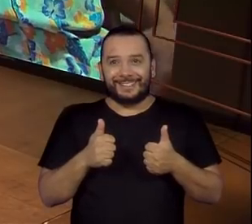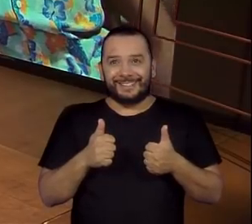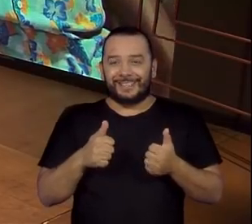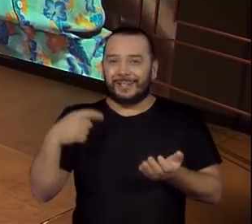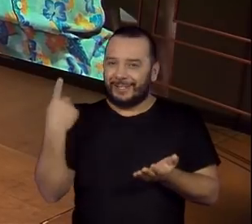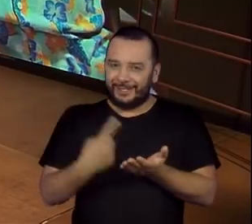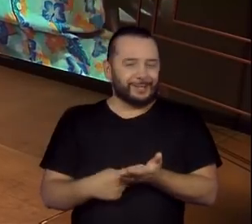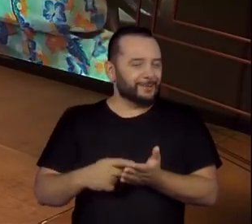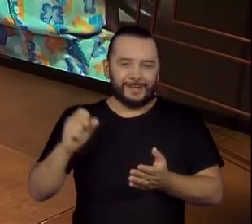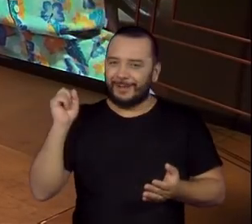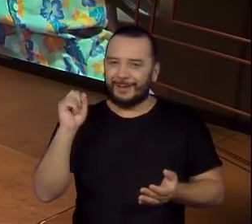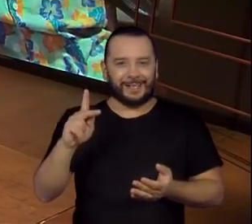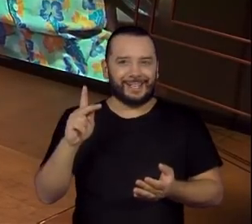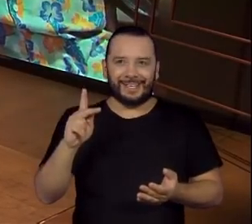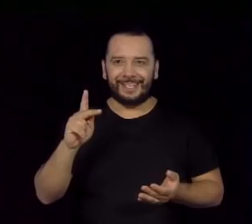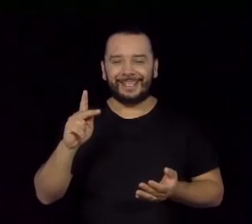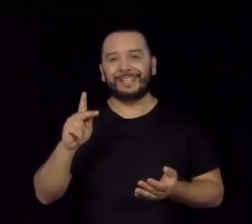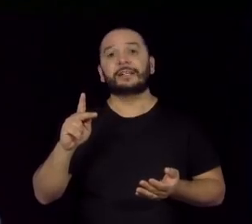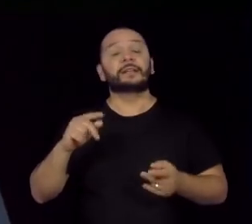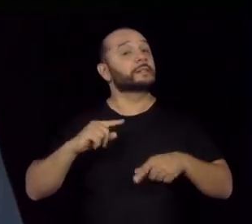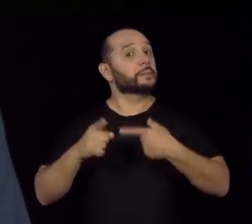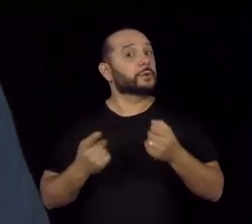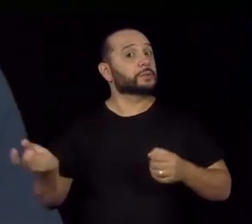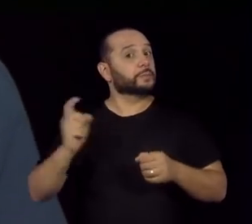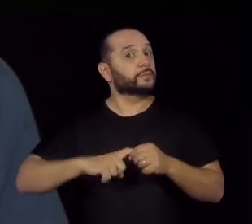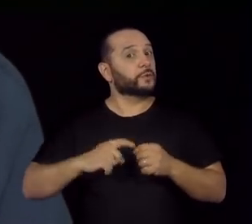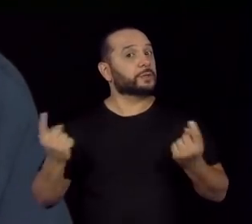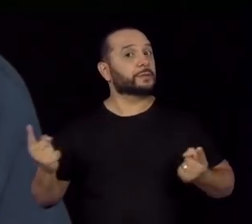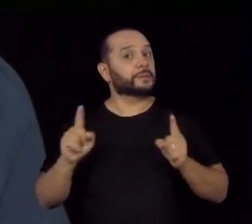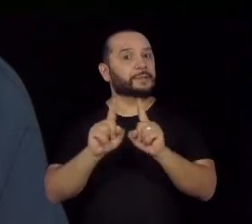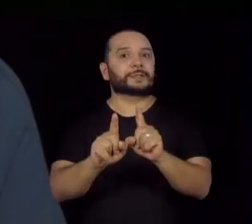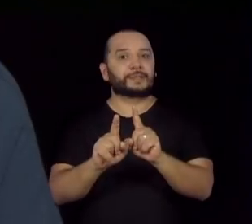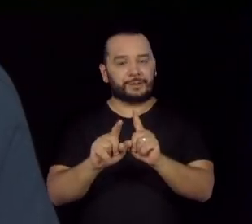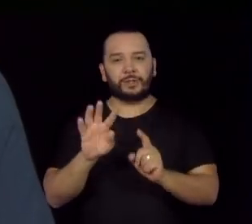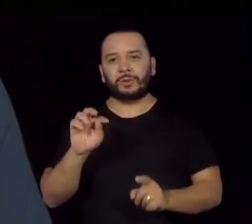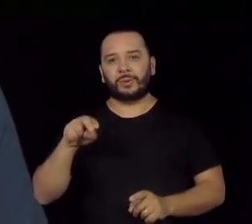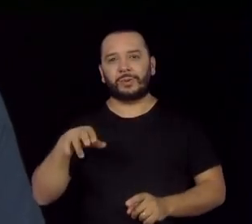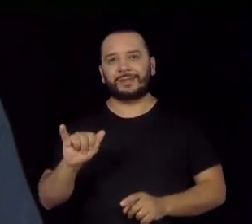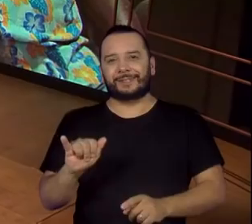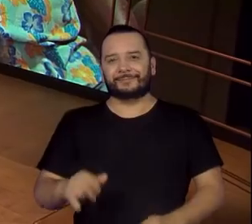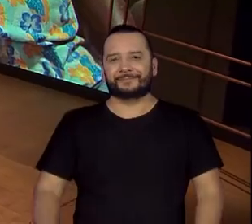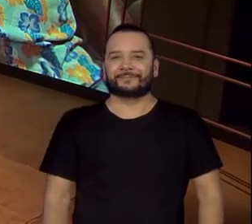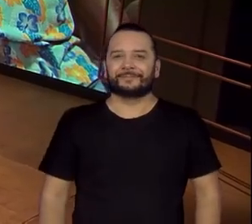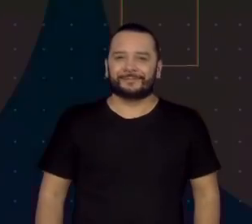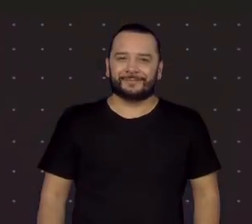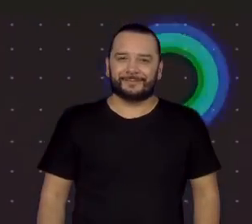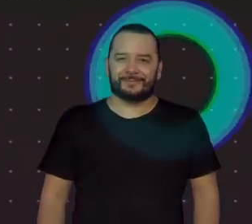Oh, claro! Voltamos já com Tony Tornado no Persona.